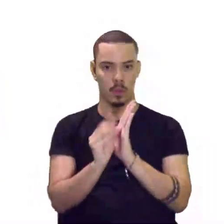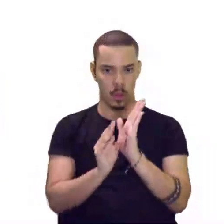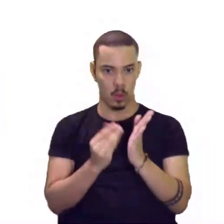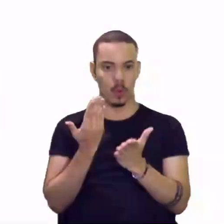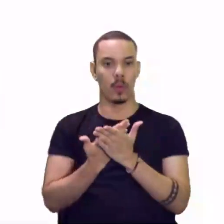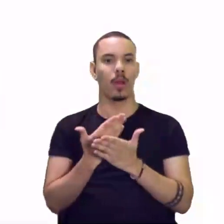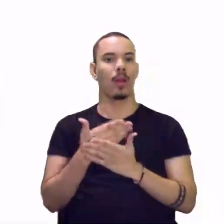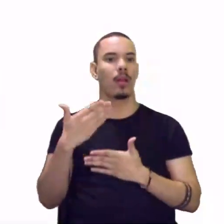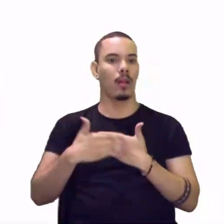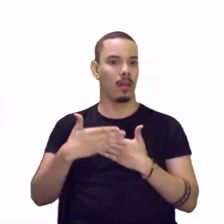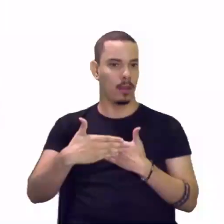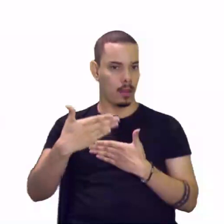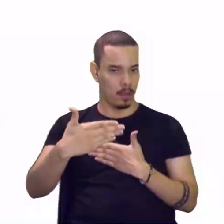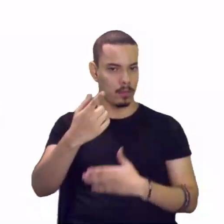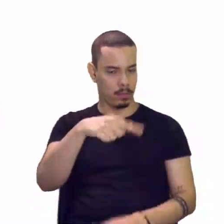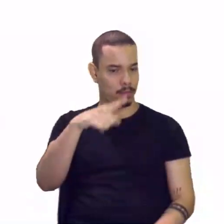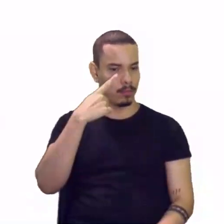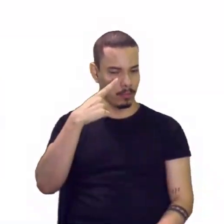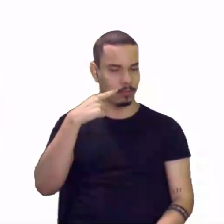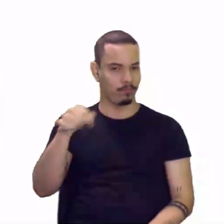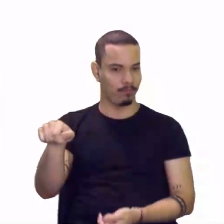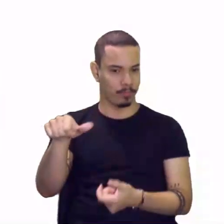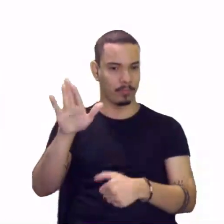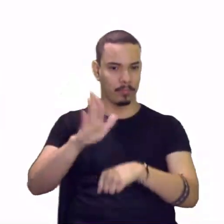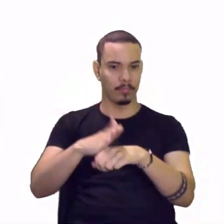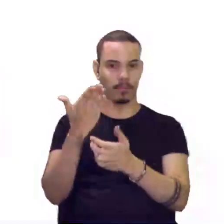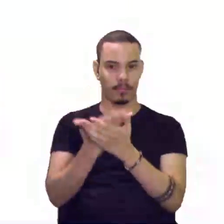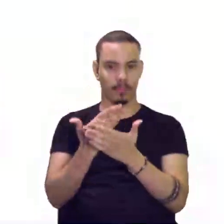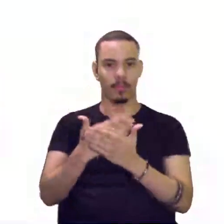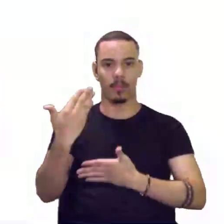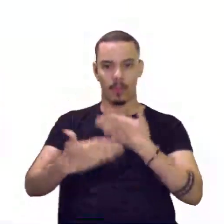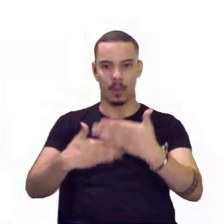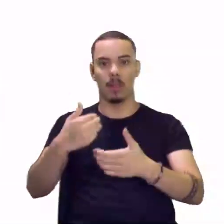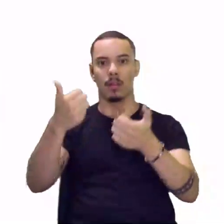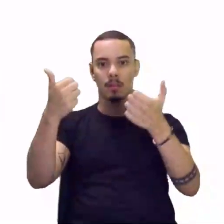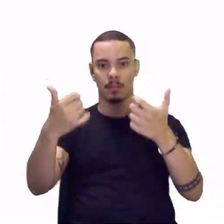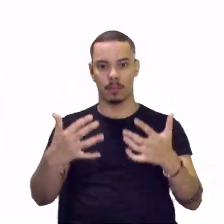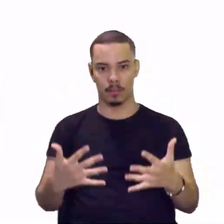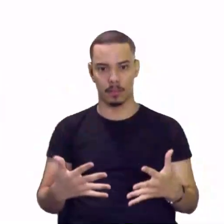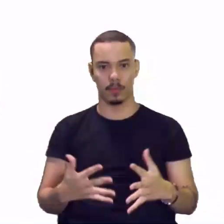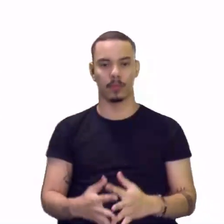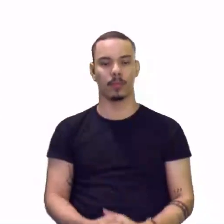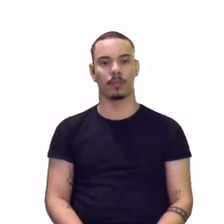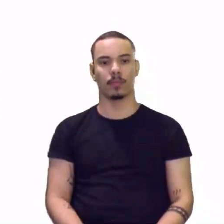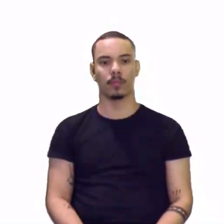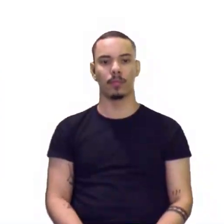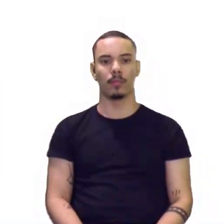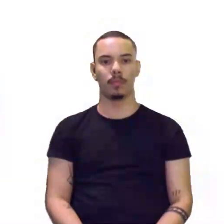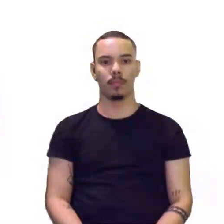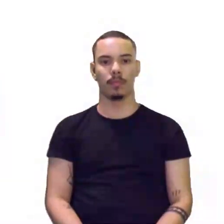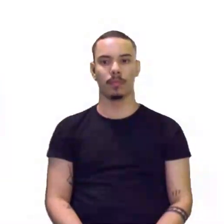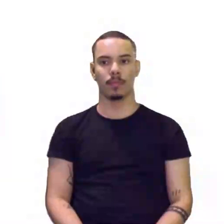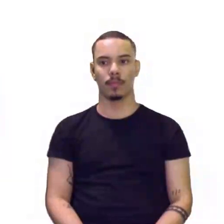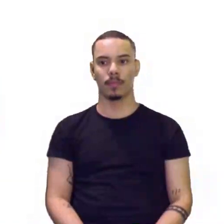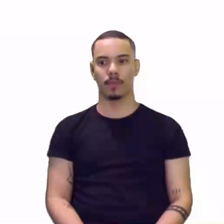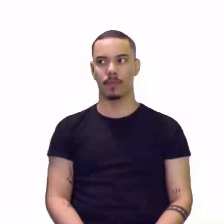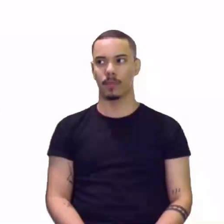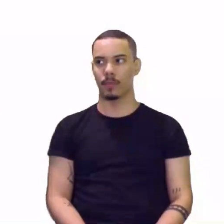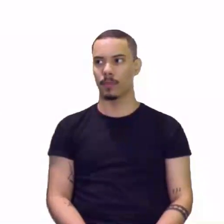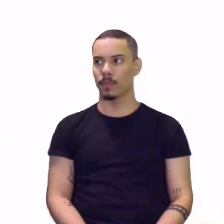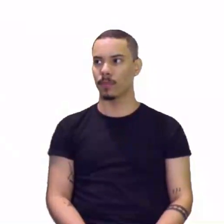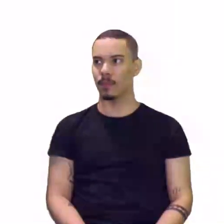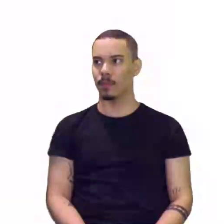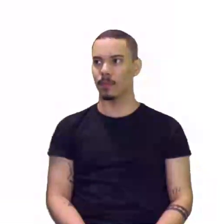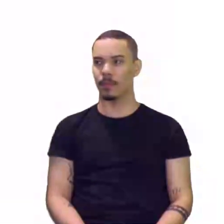ao norte, ao sul, que depois você pode aprofundar a leste e a oeste.